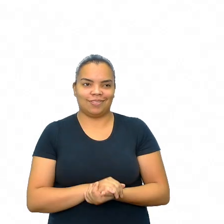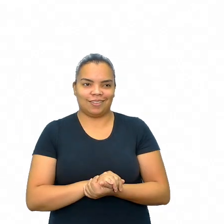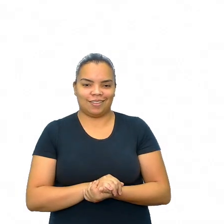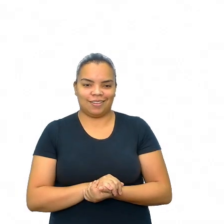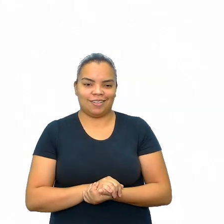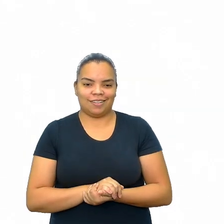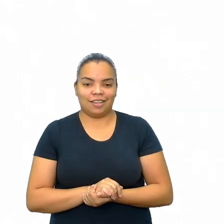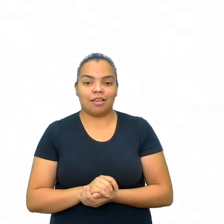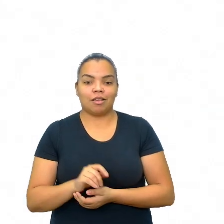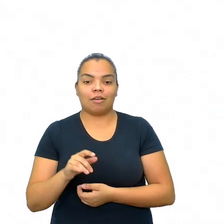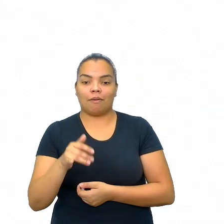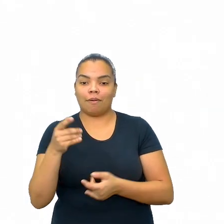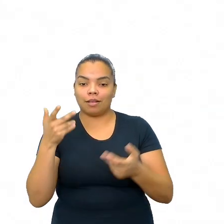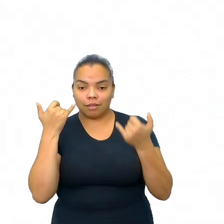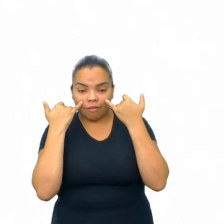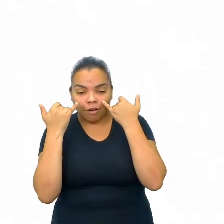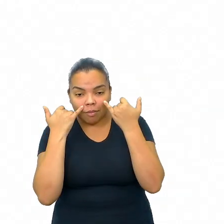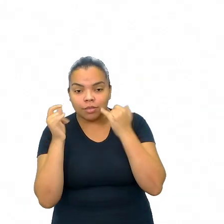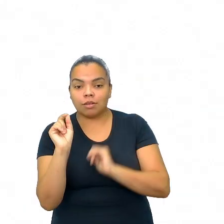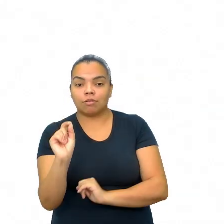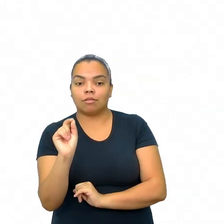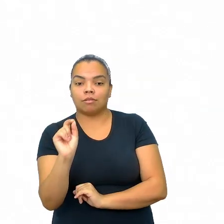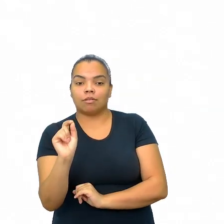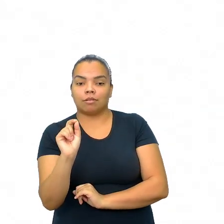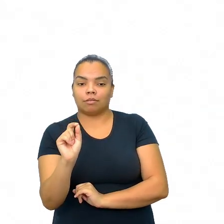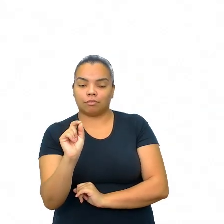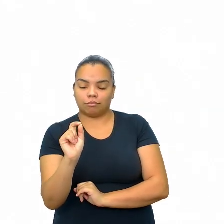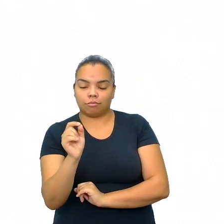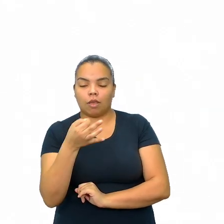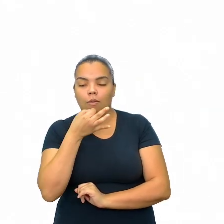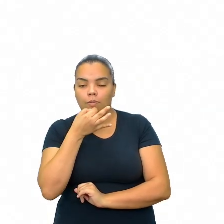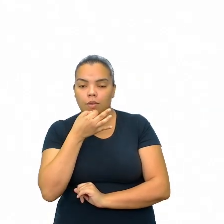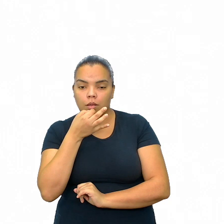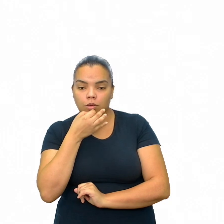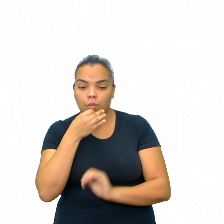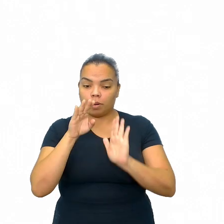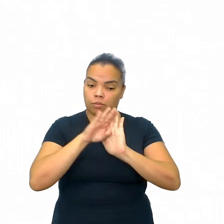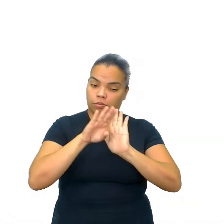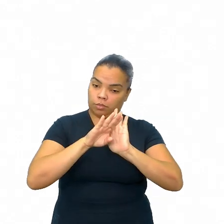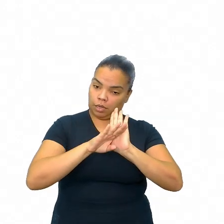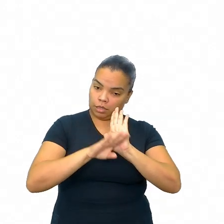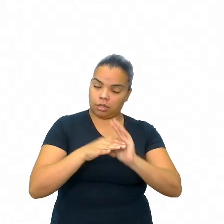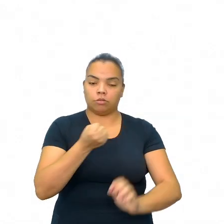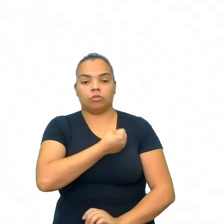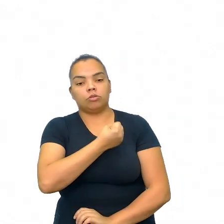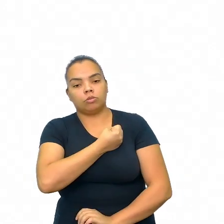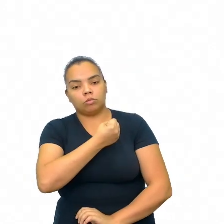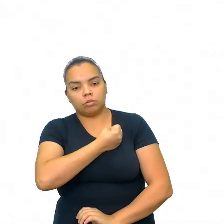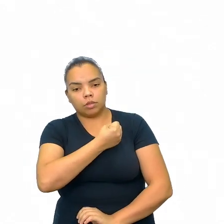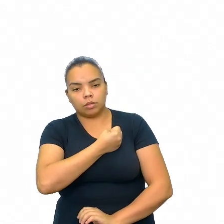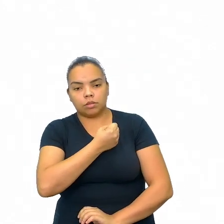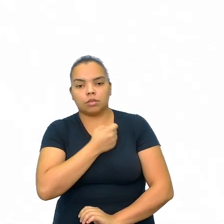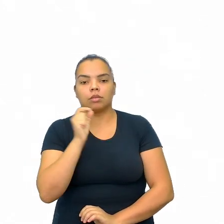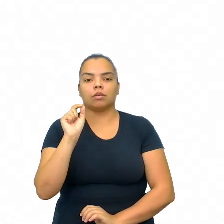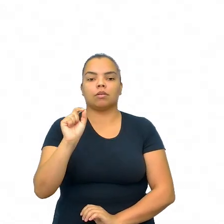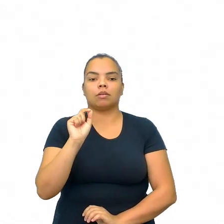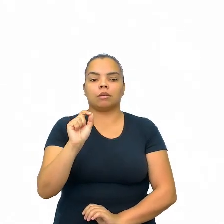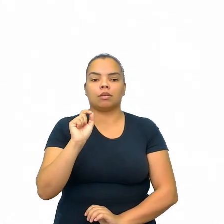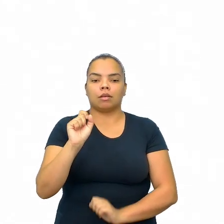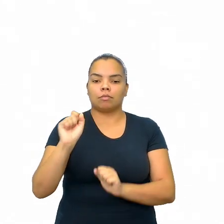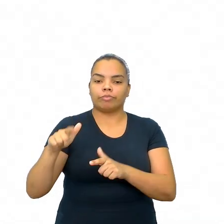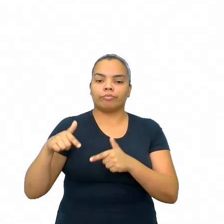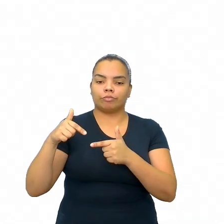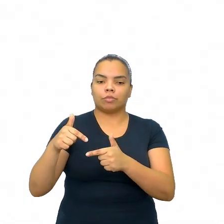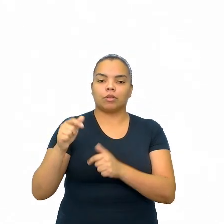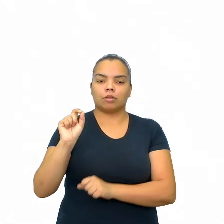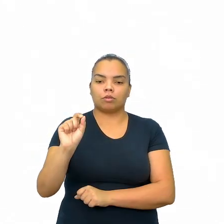com essa informação, podemos propor a nossa lista de números que esteja no limite indicado